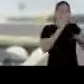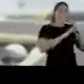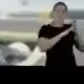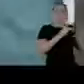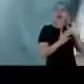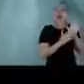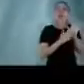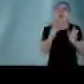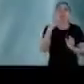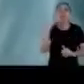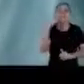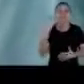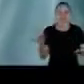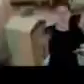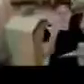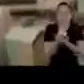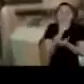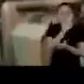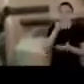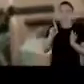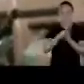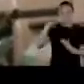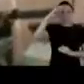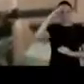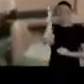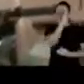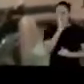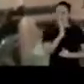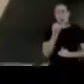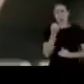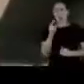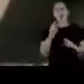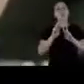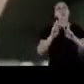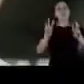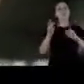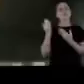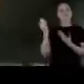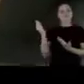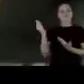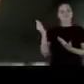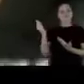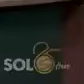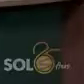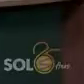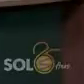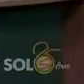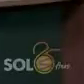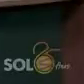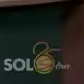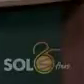Rua 24 de Maio, 1670, no centro, local da antiga rodoviária.